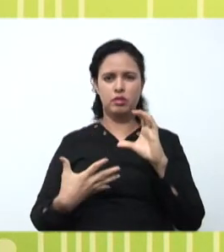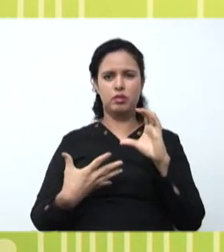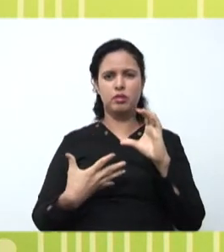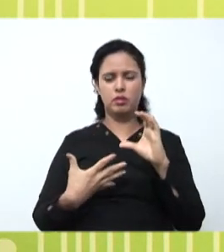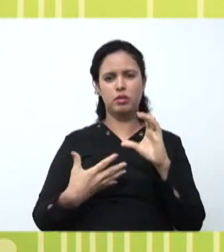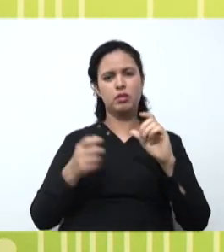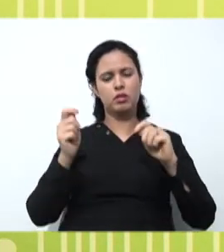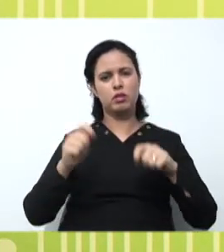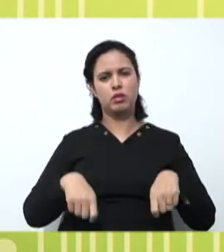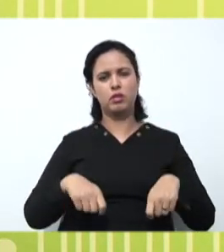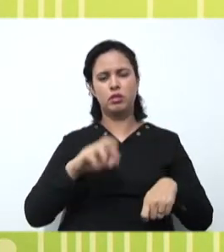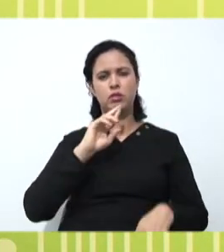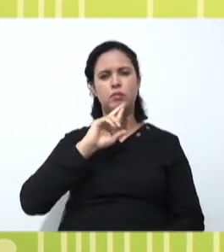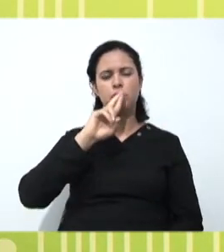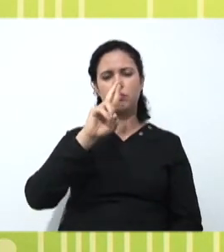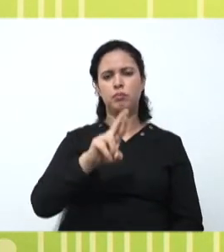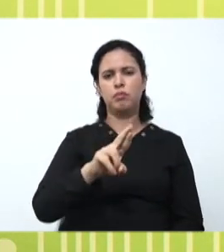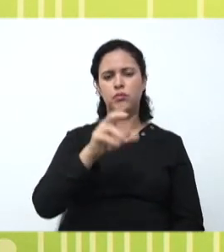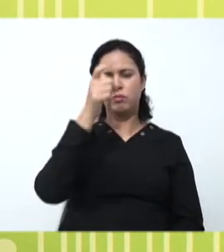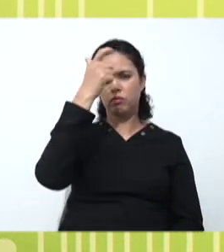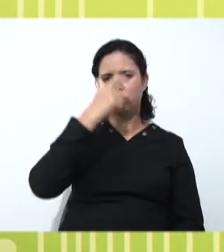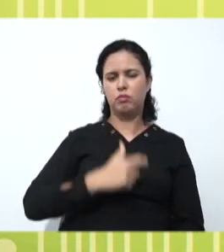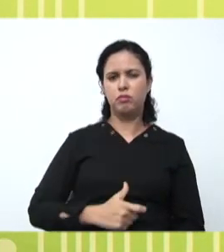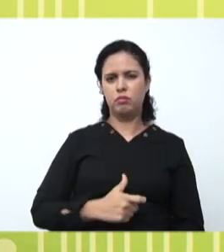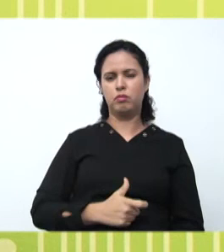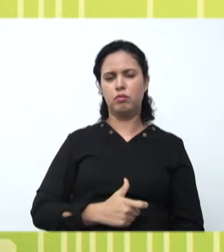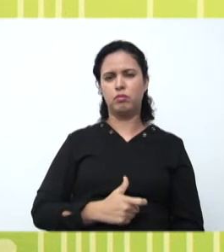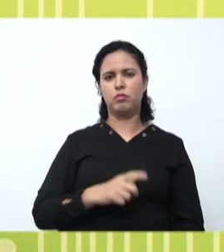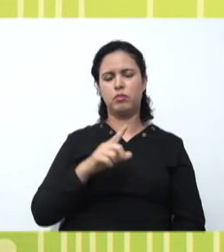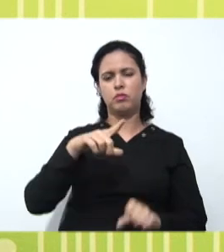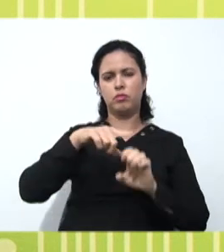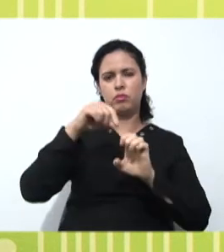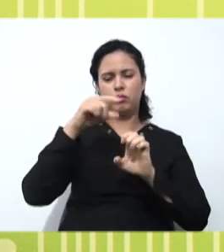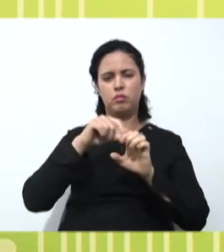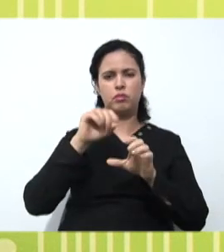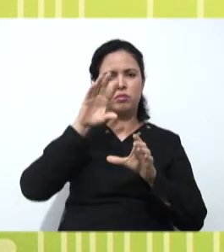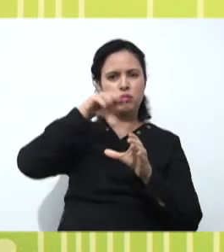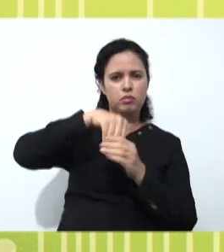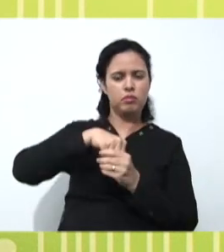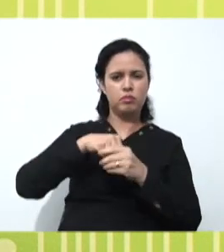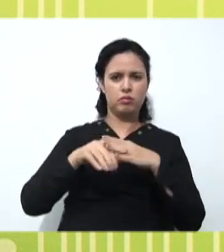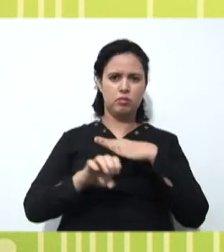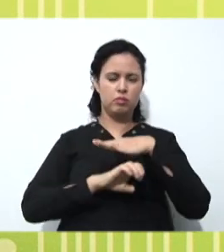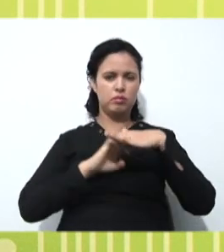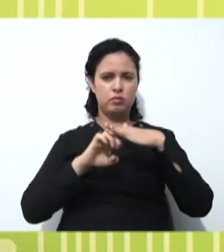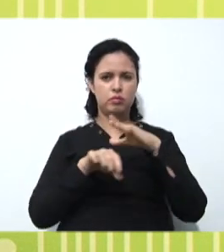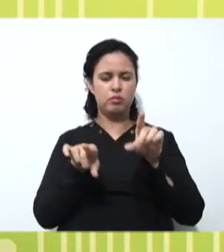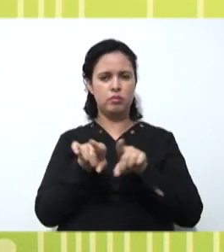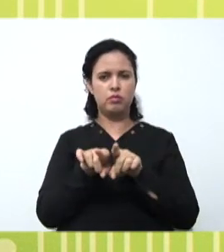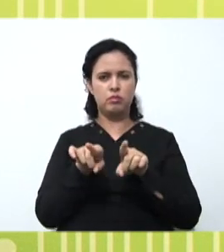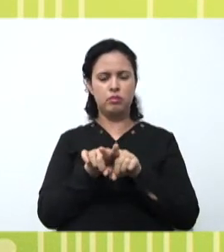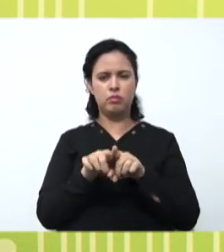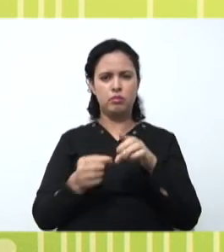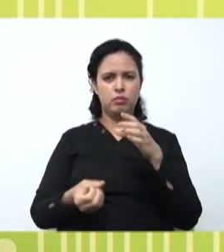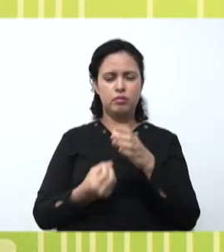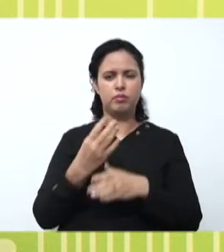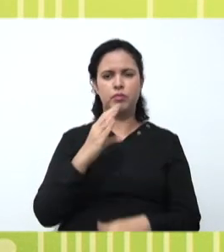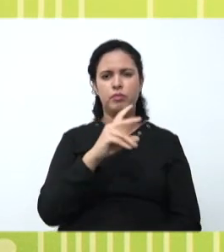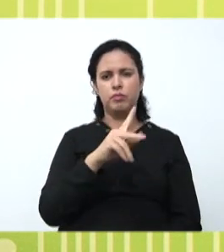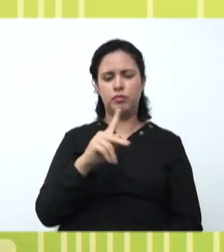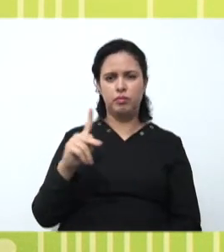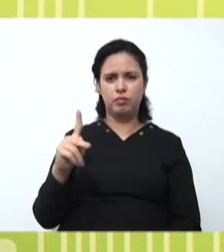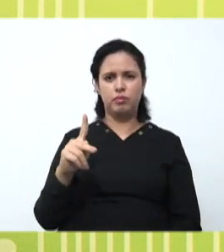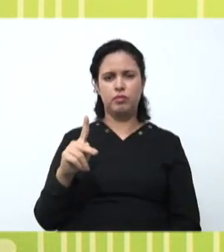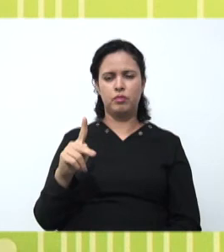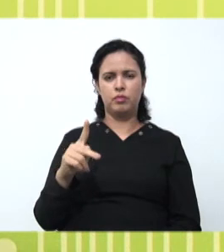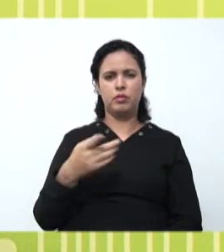podem corresponder aí um perfil de empreendedor interno dentro de uma empresa e também que monte uma cooperativa. É o que a gente quer imprimir